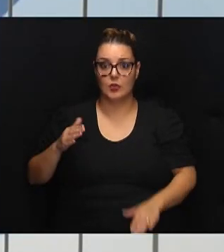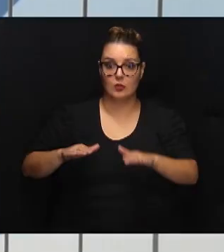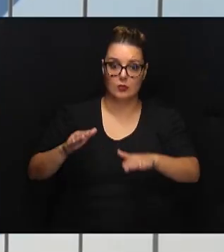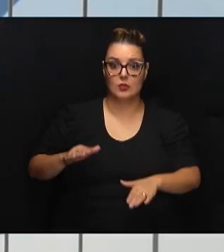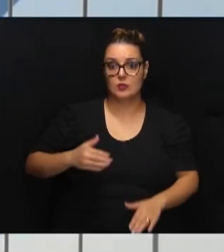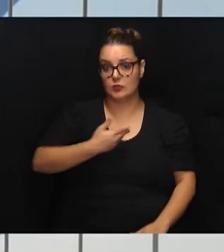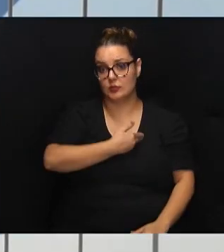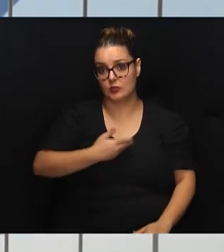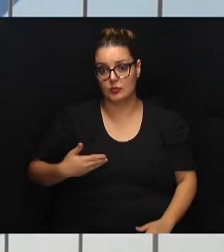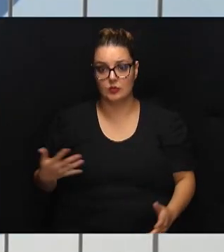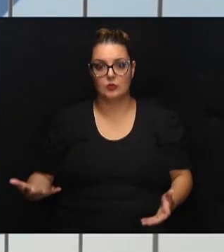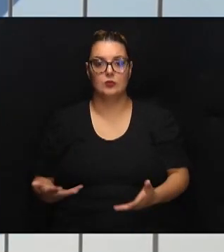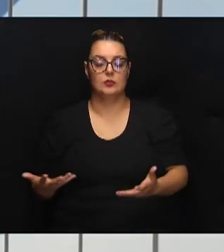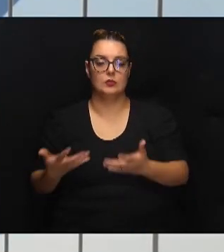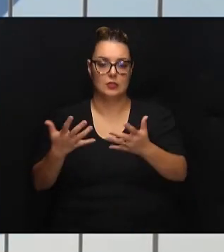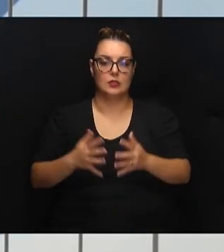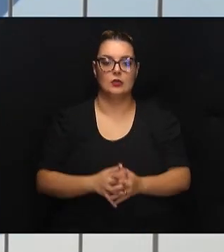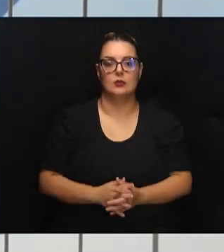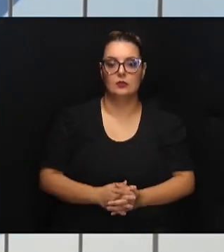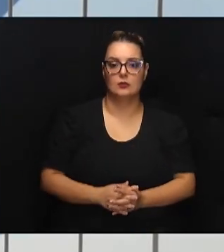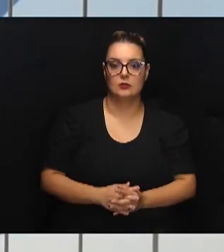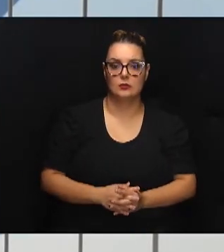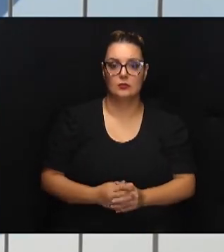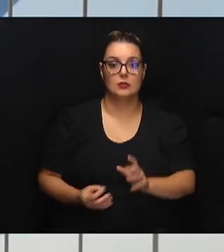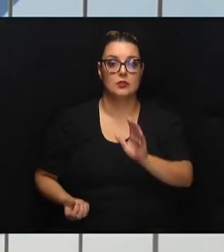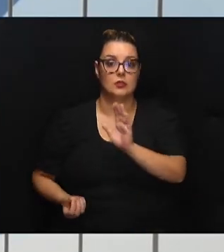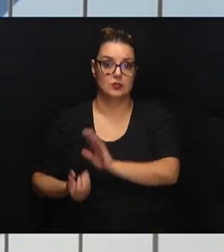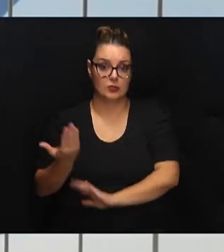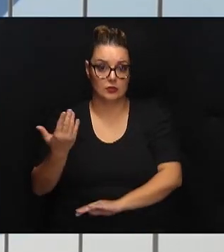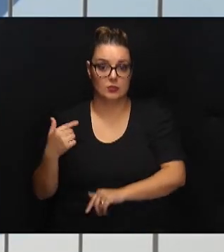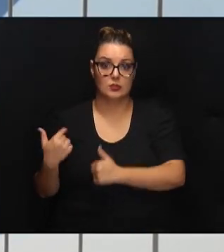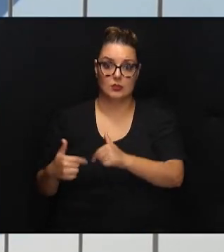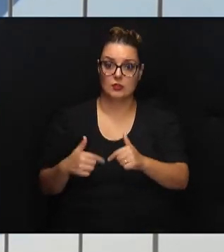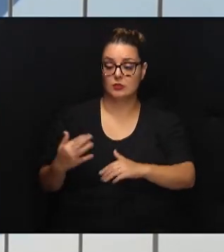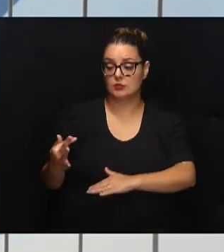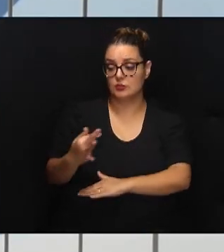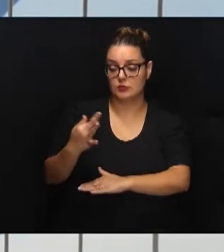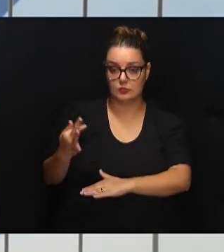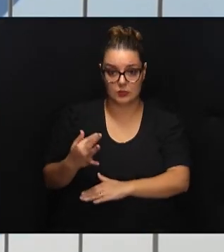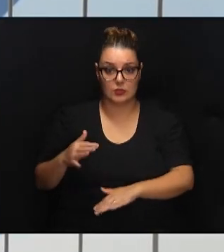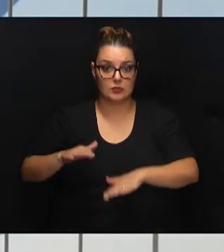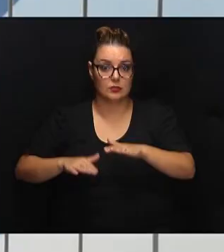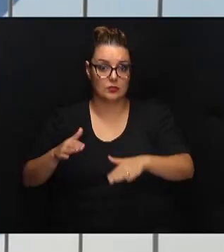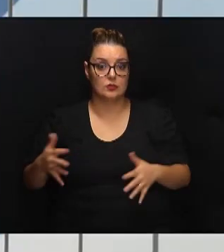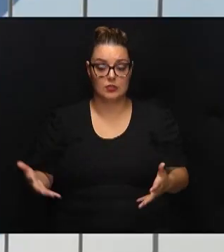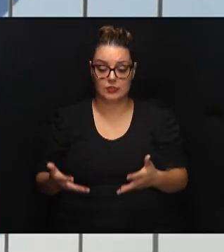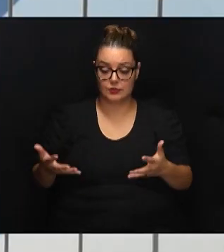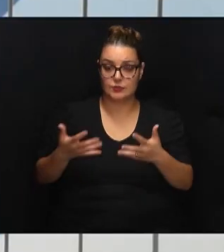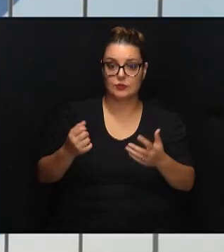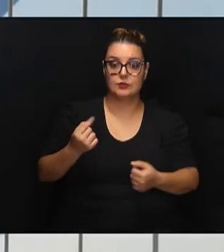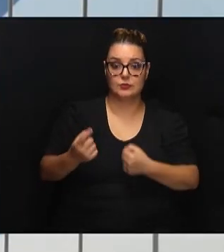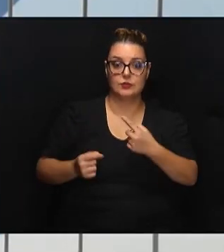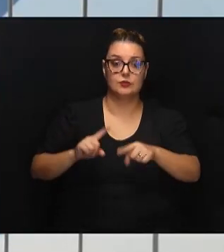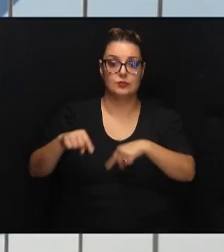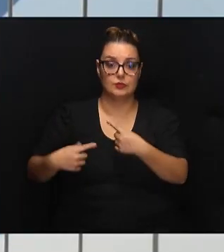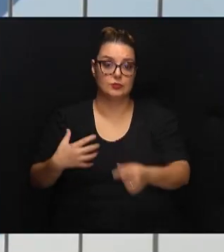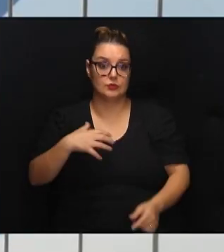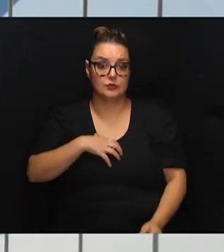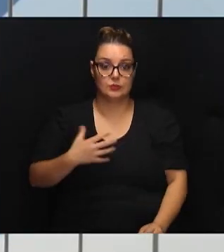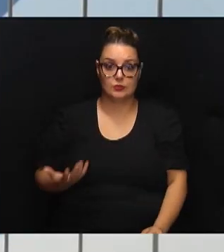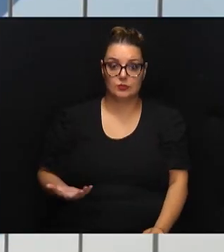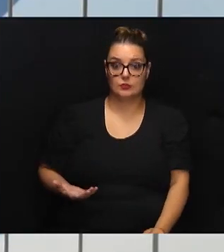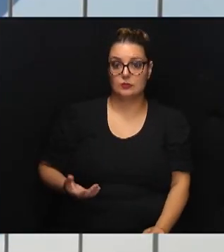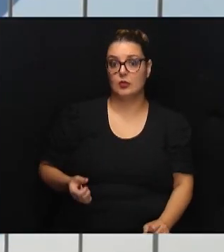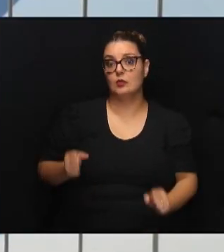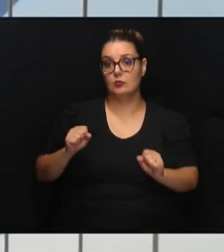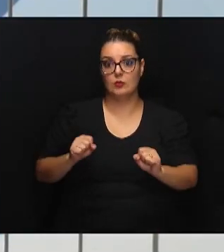governo incentivando essa criação de trabalhos formais, talvez com incentivo de alguma outra forma, que possa